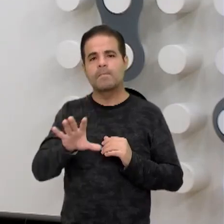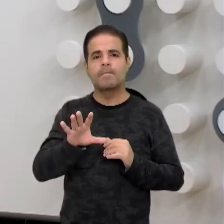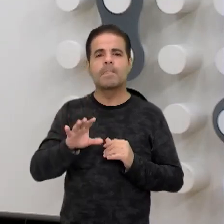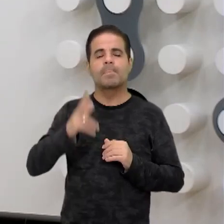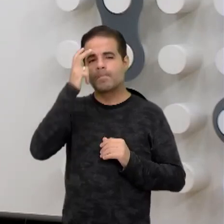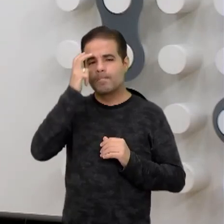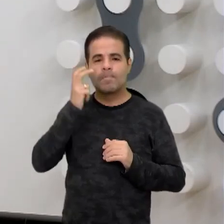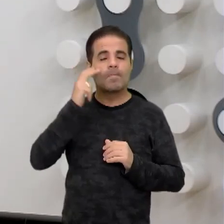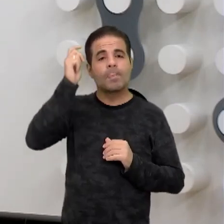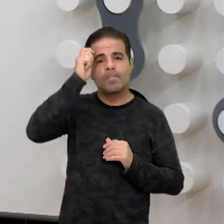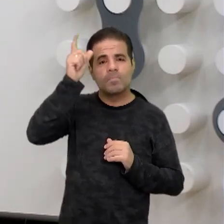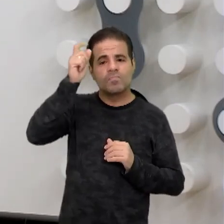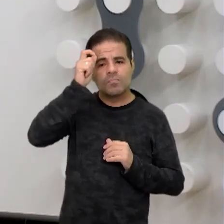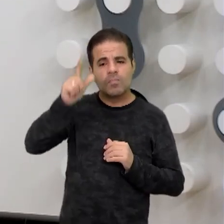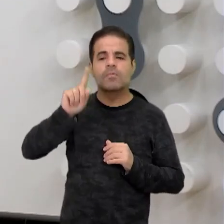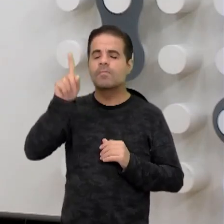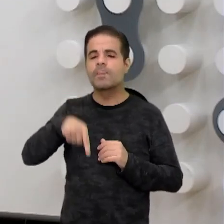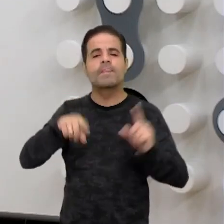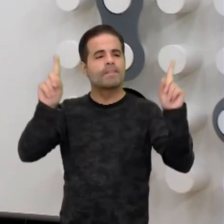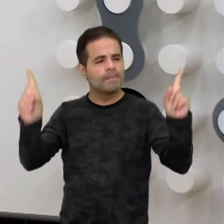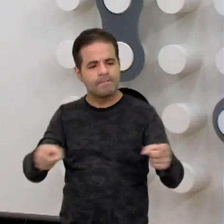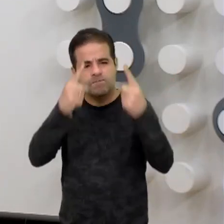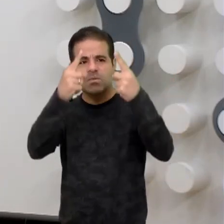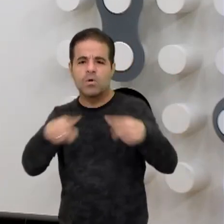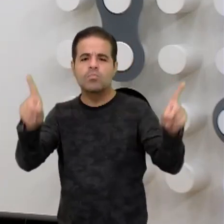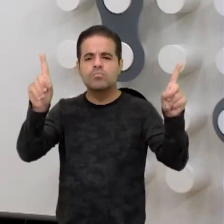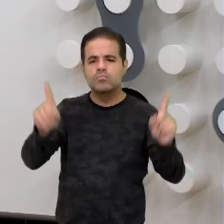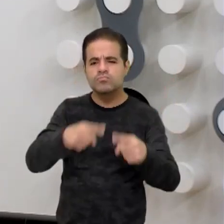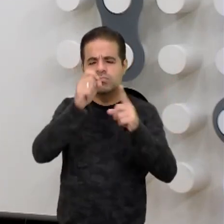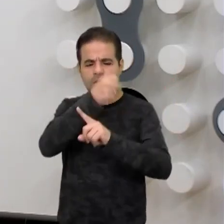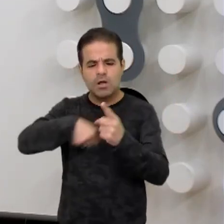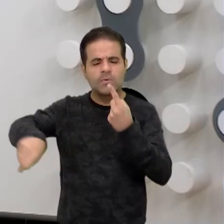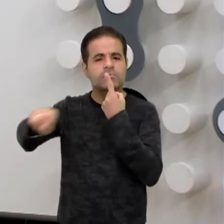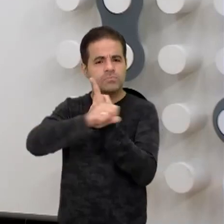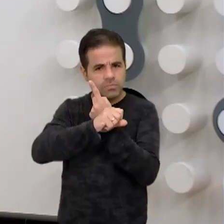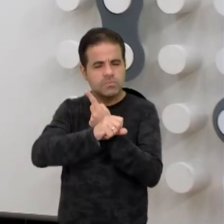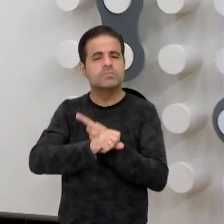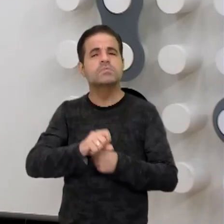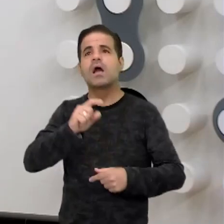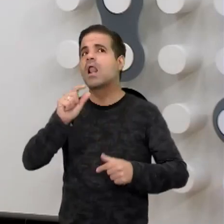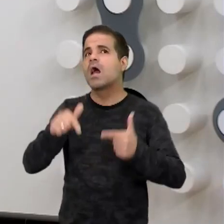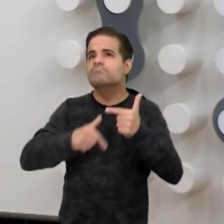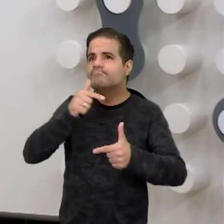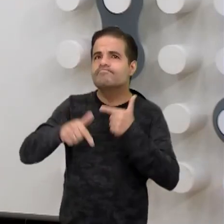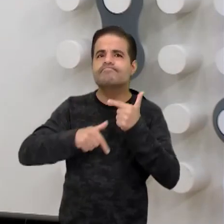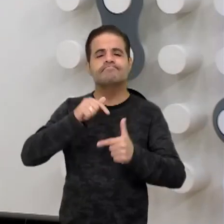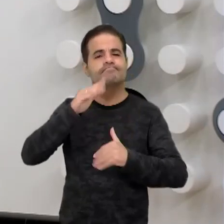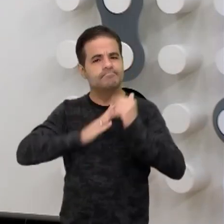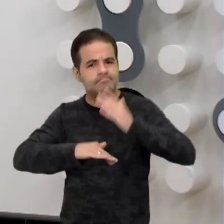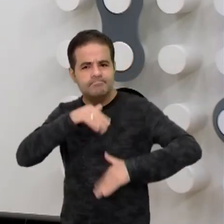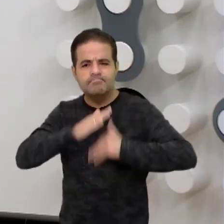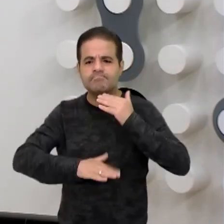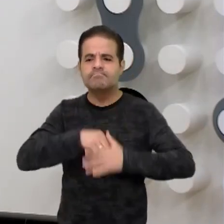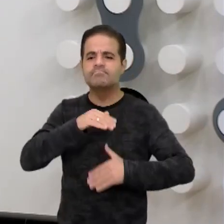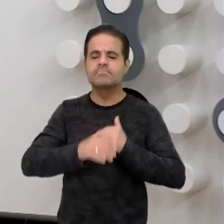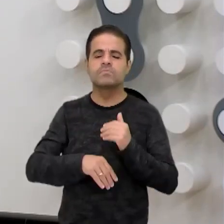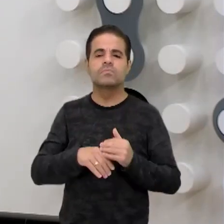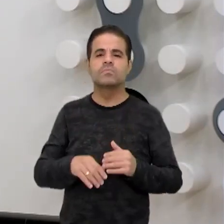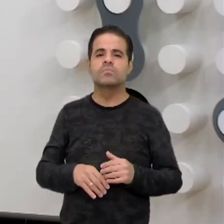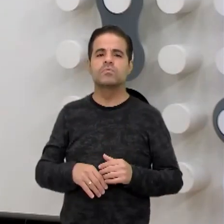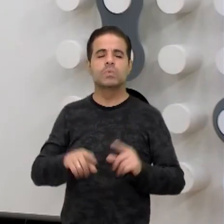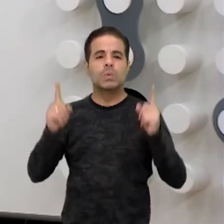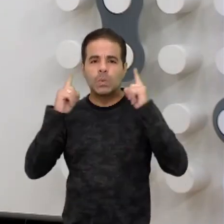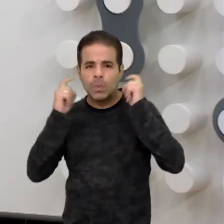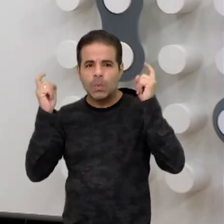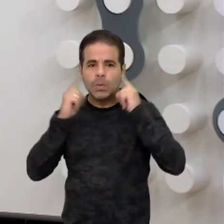tão importante, que é a música e como que as sociedades elas trabalham o som,